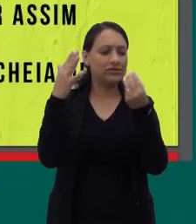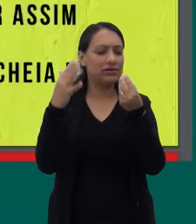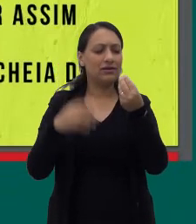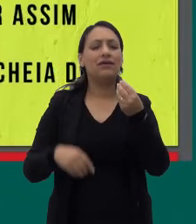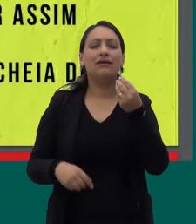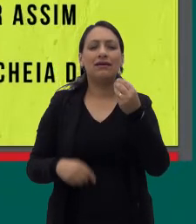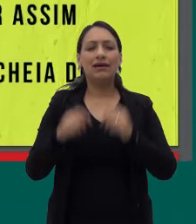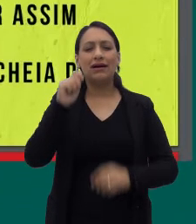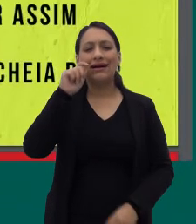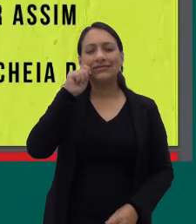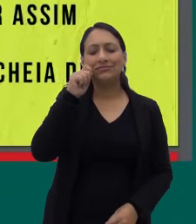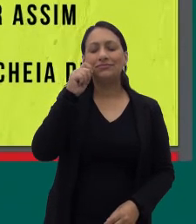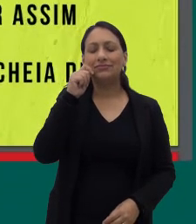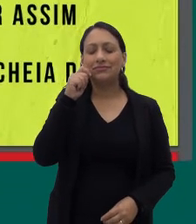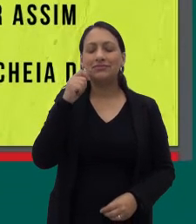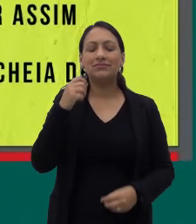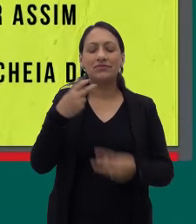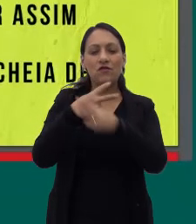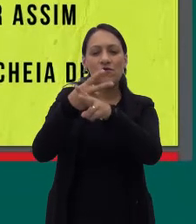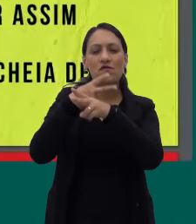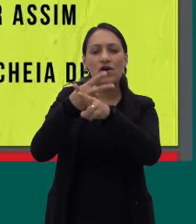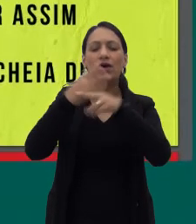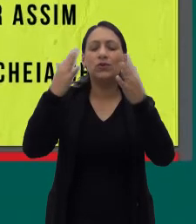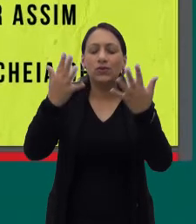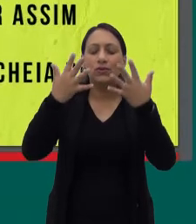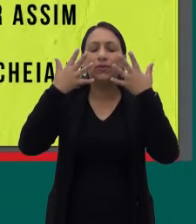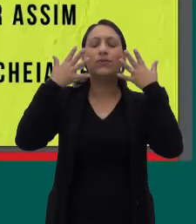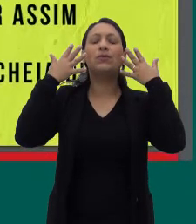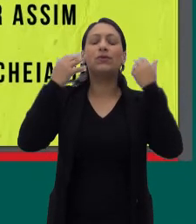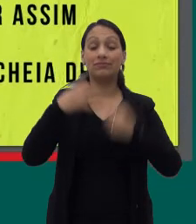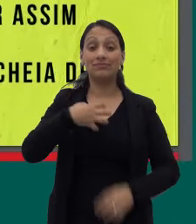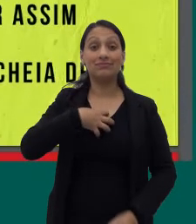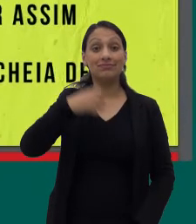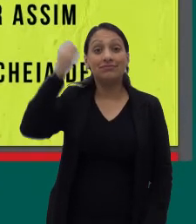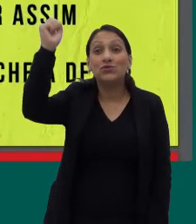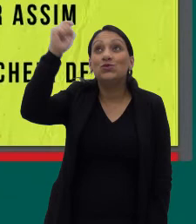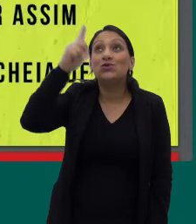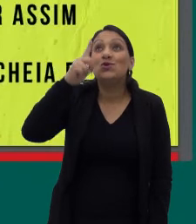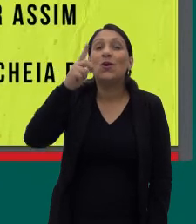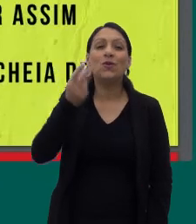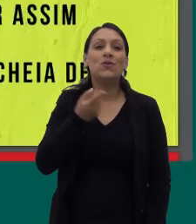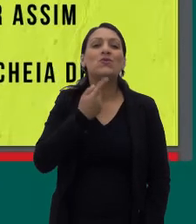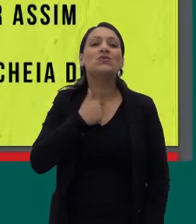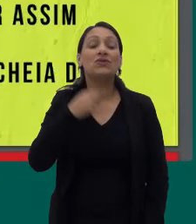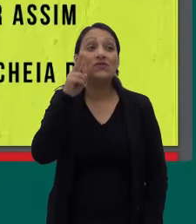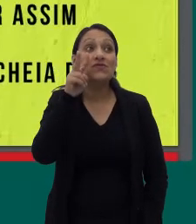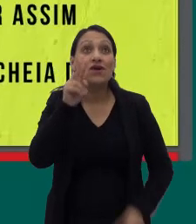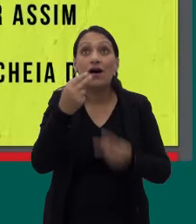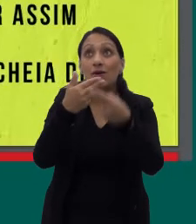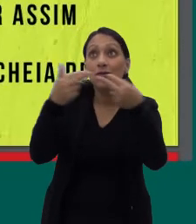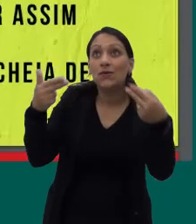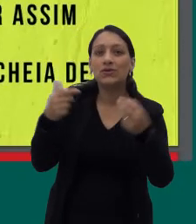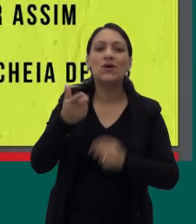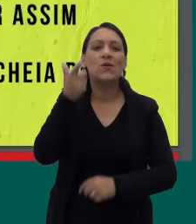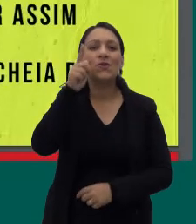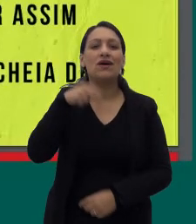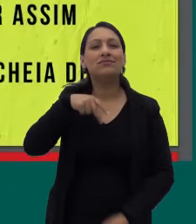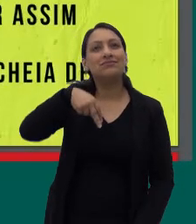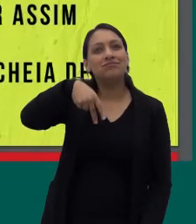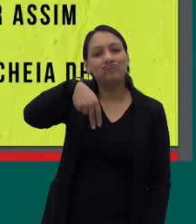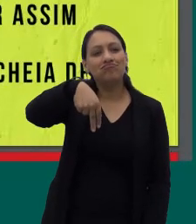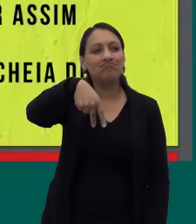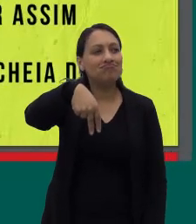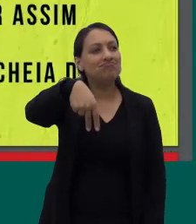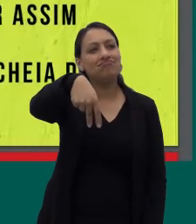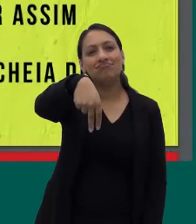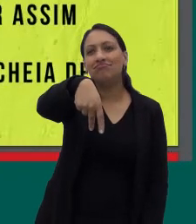sentir os ventos pelo rosto. Sentir o sol, gostar de ver as coisas todas. Gostar de estar ali caminhando. Gostar